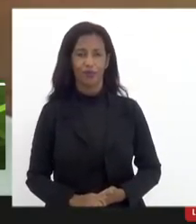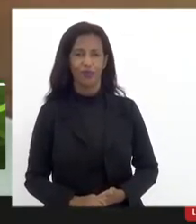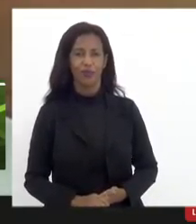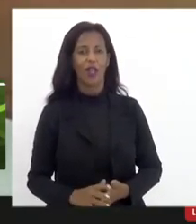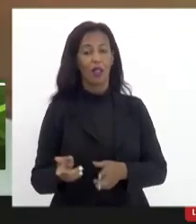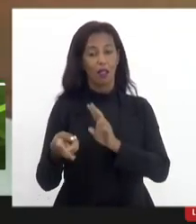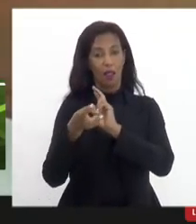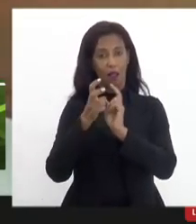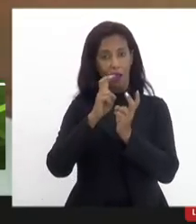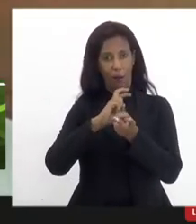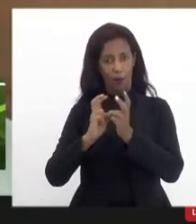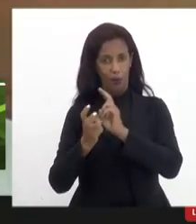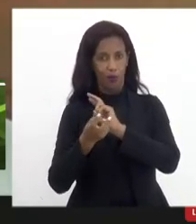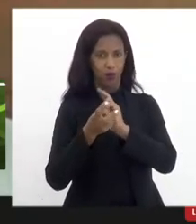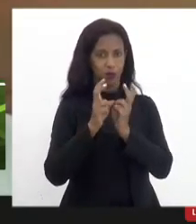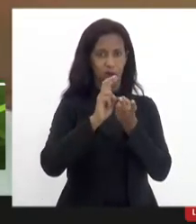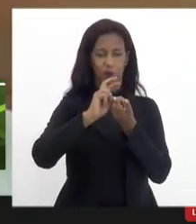da capoeirais.